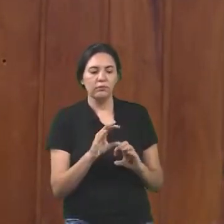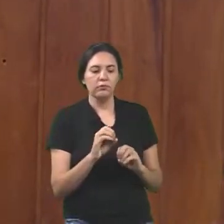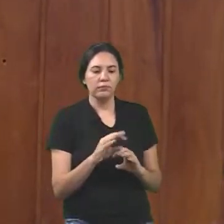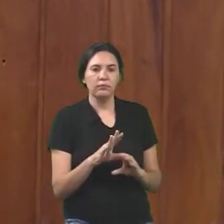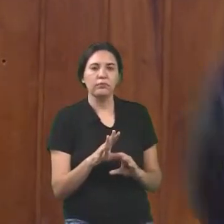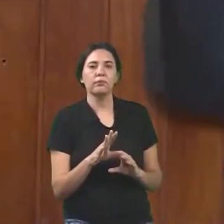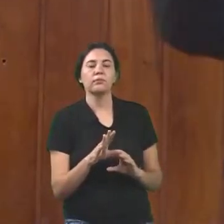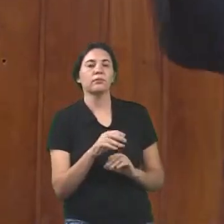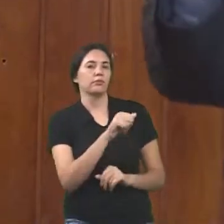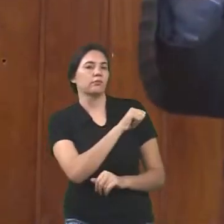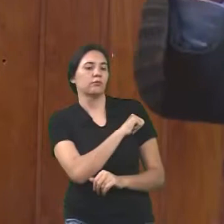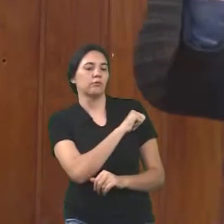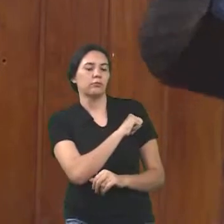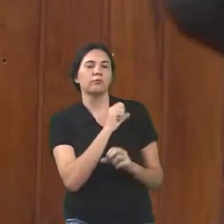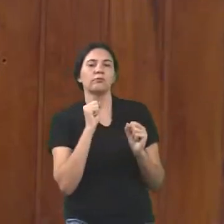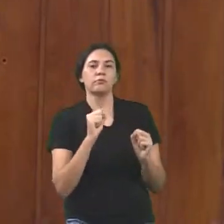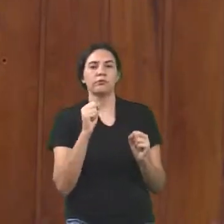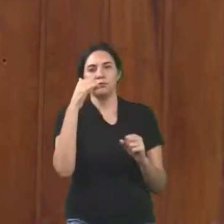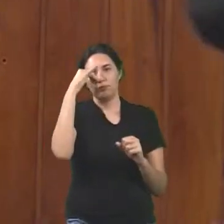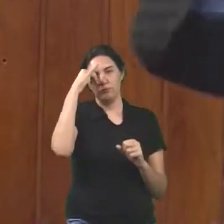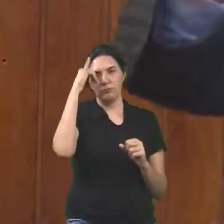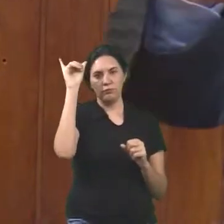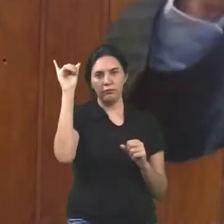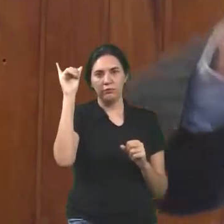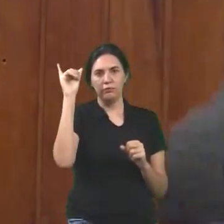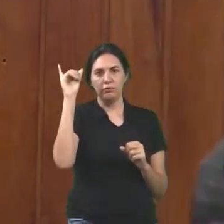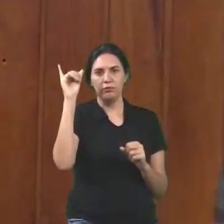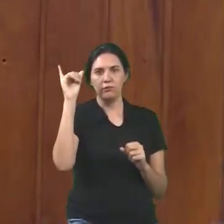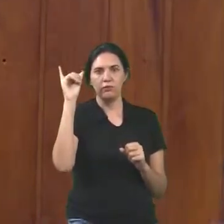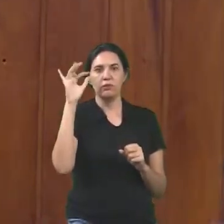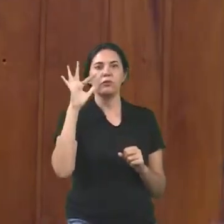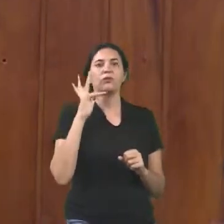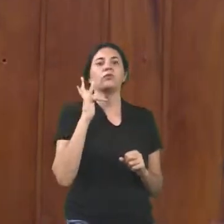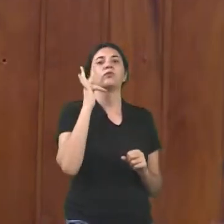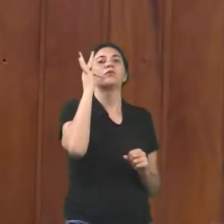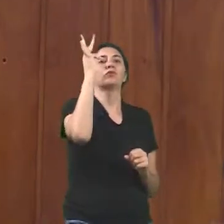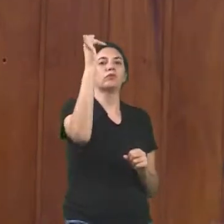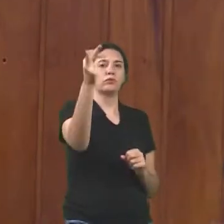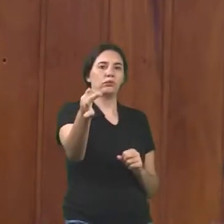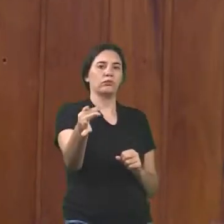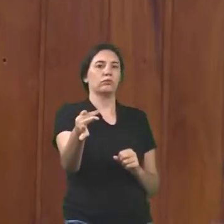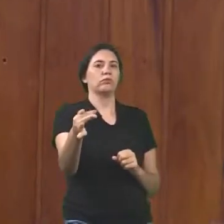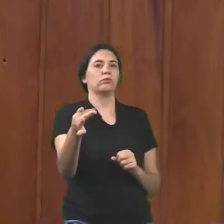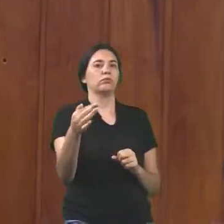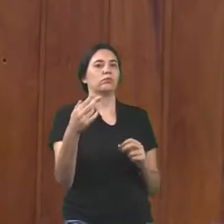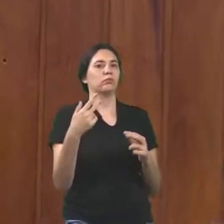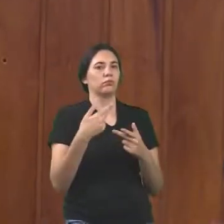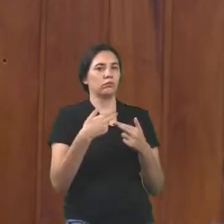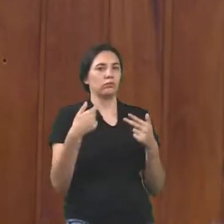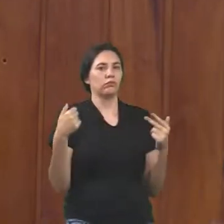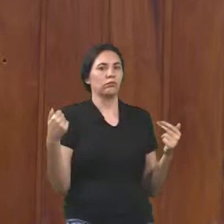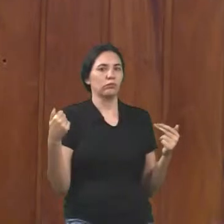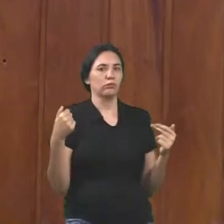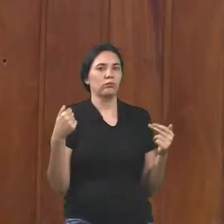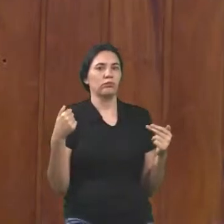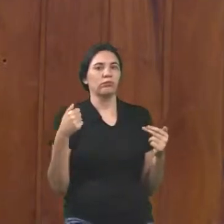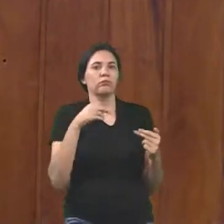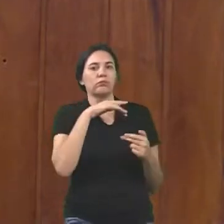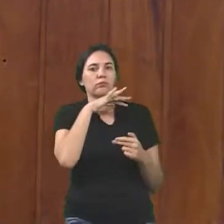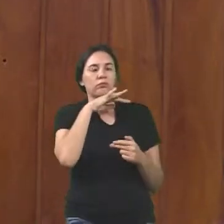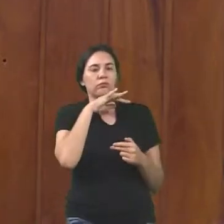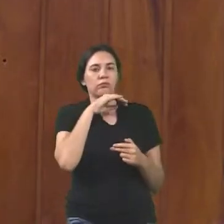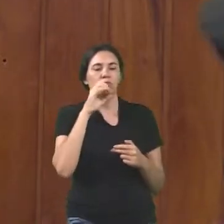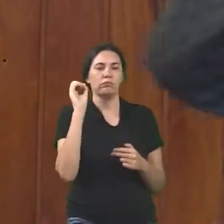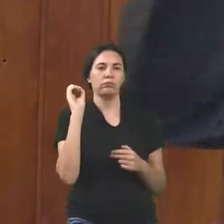quem sabe, evitar tragédias como essa que aconteceu lá na cidade de Suzano, que